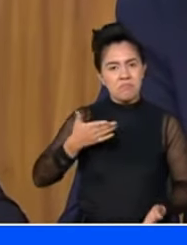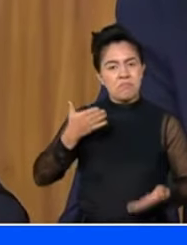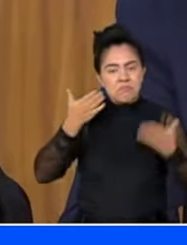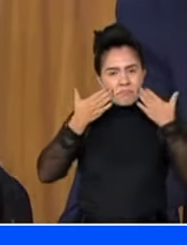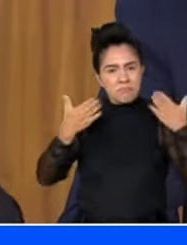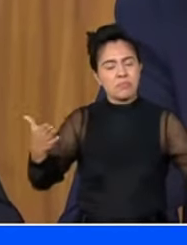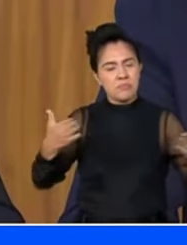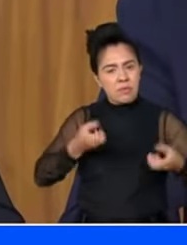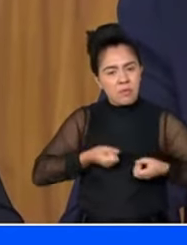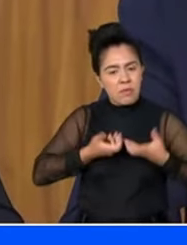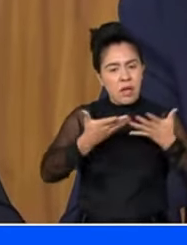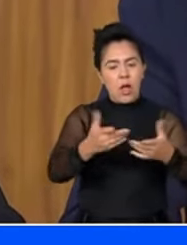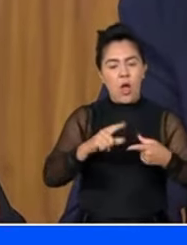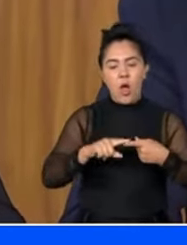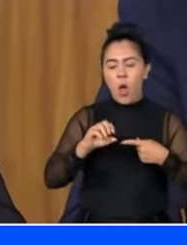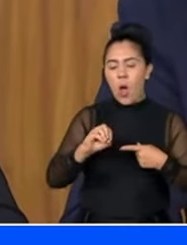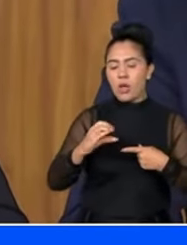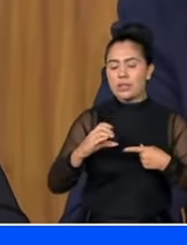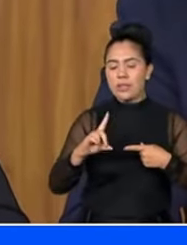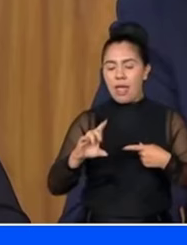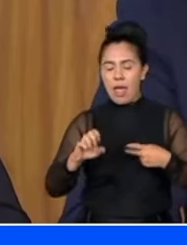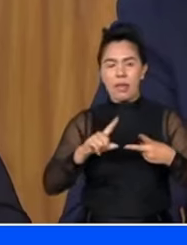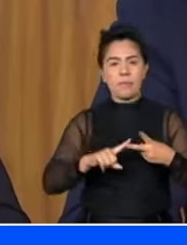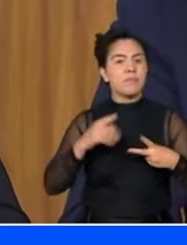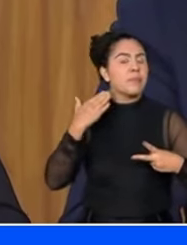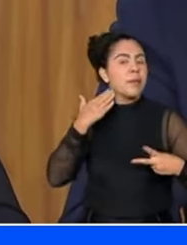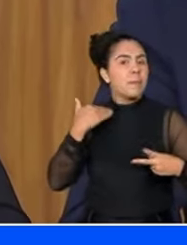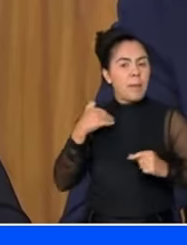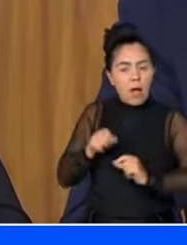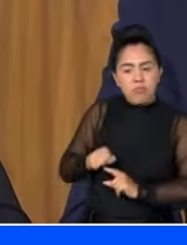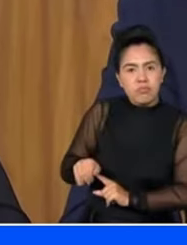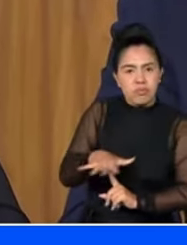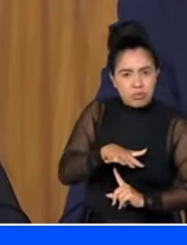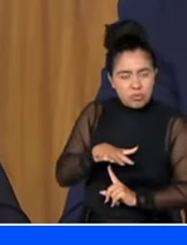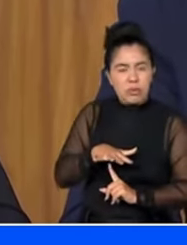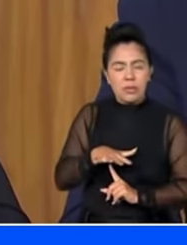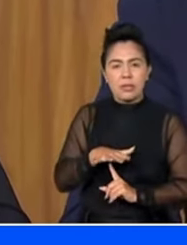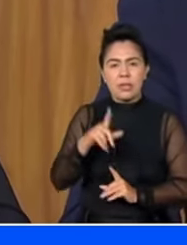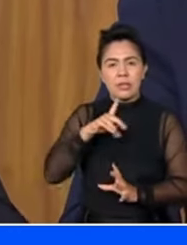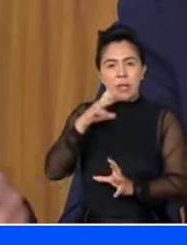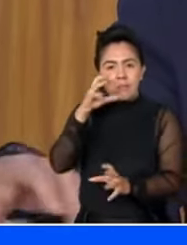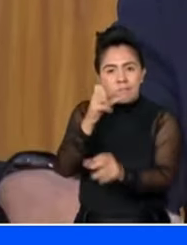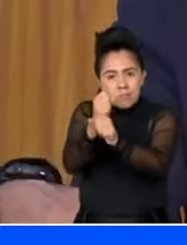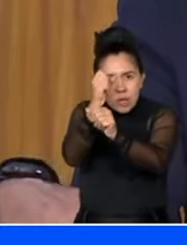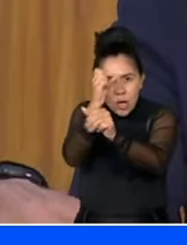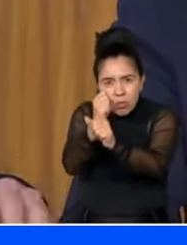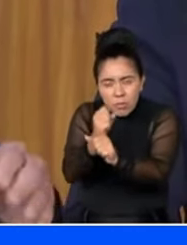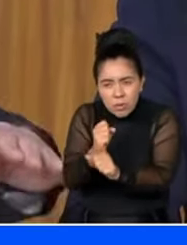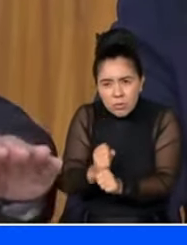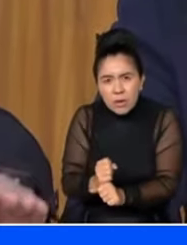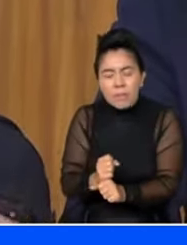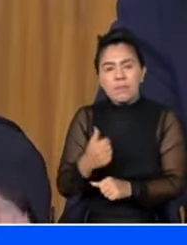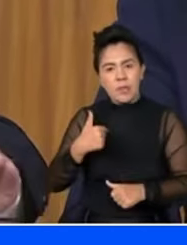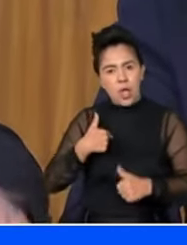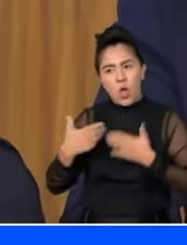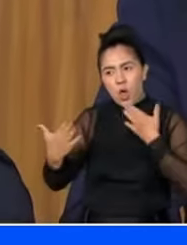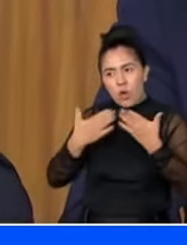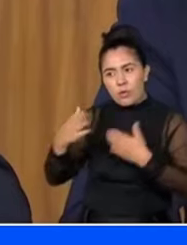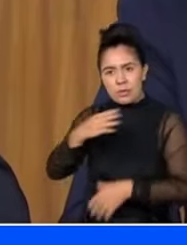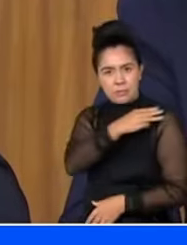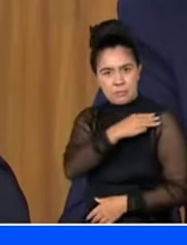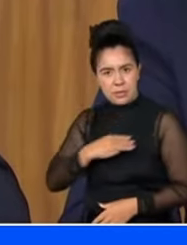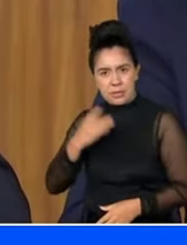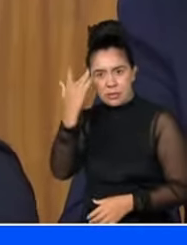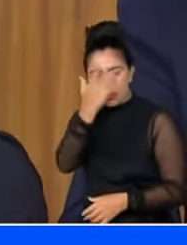dados. A OCDE e o Banco Central, nós já temos número suficiente, eu falava com o ministro Haddad, quando a gente junta